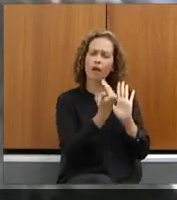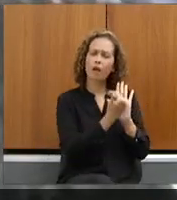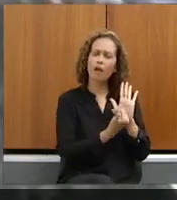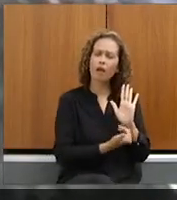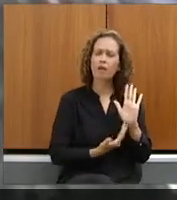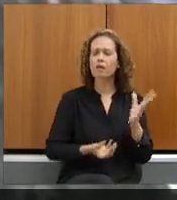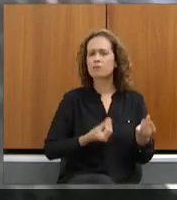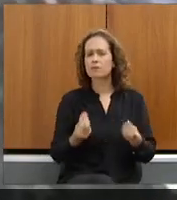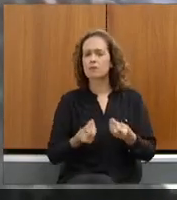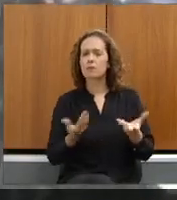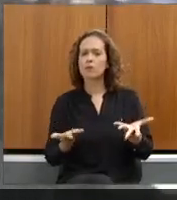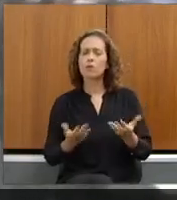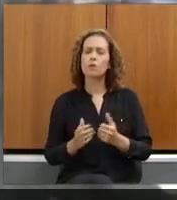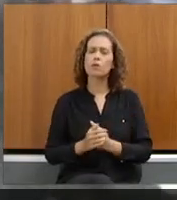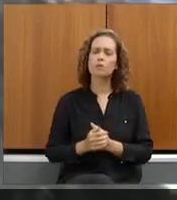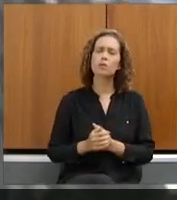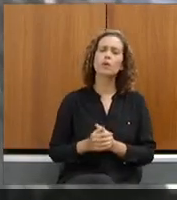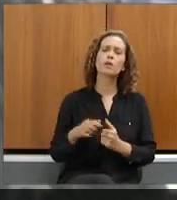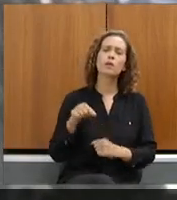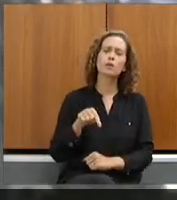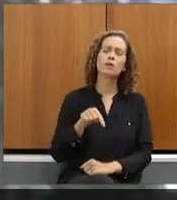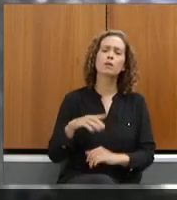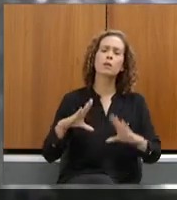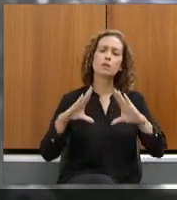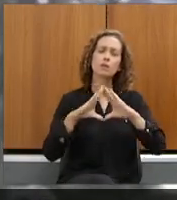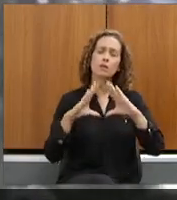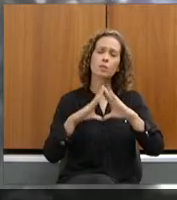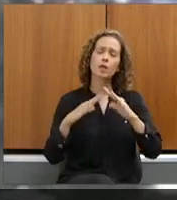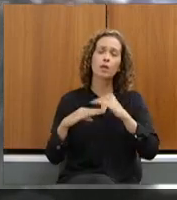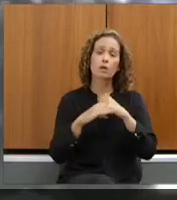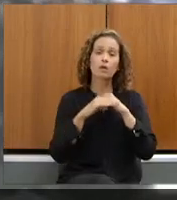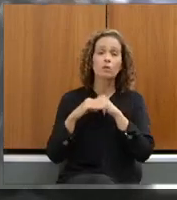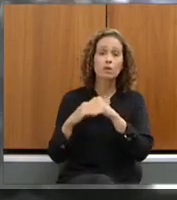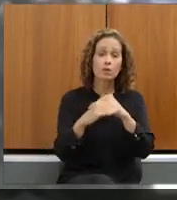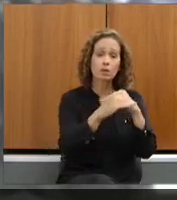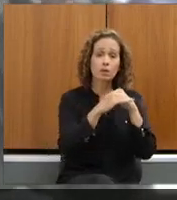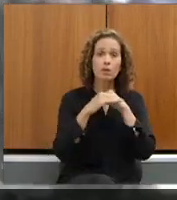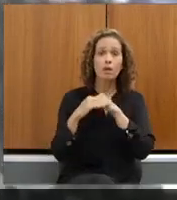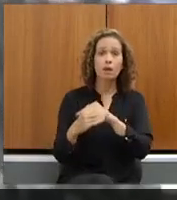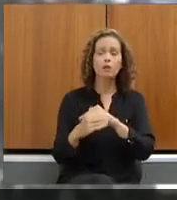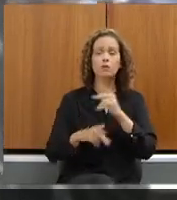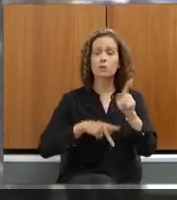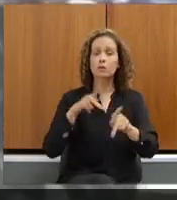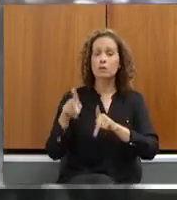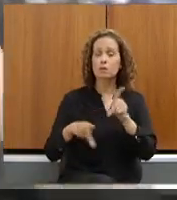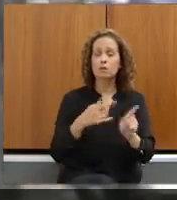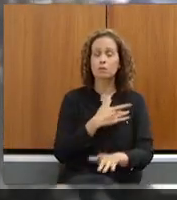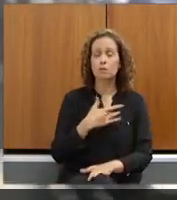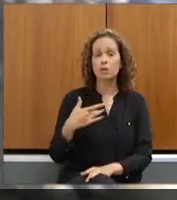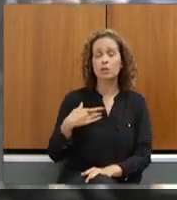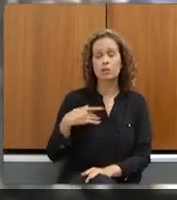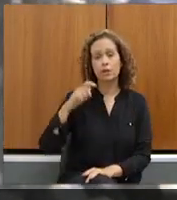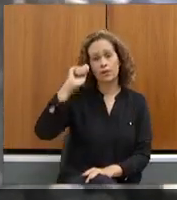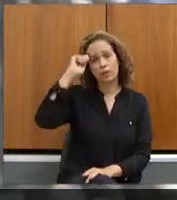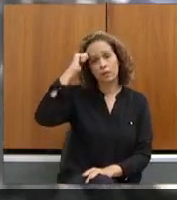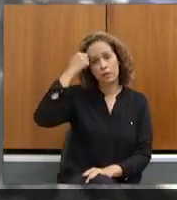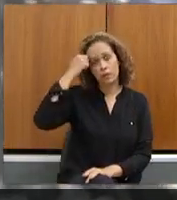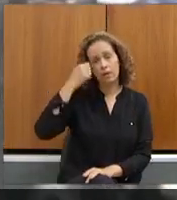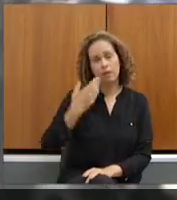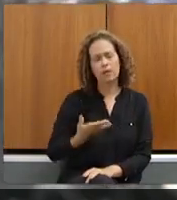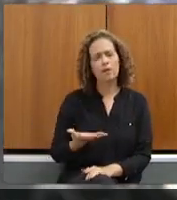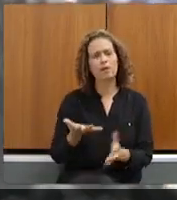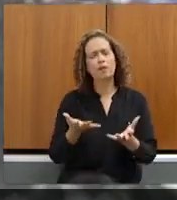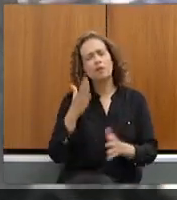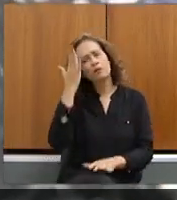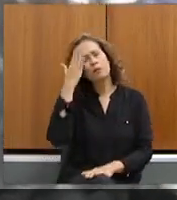entender esse boneco idade na questão da Saúde da população negra saber como que tá sendo